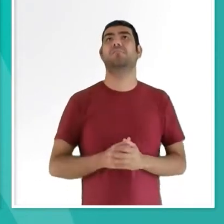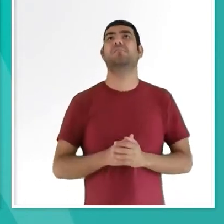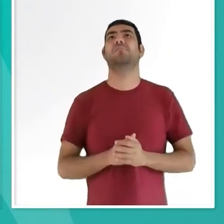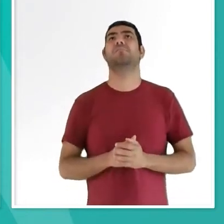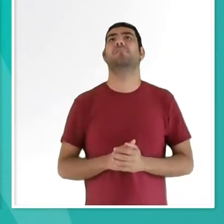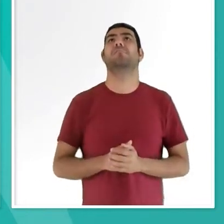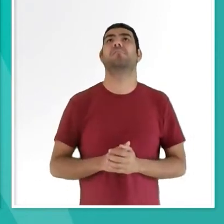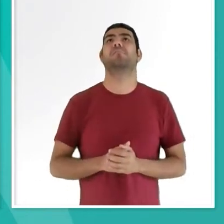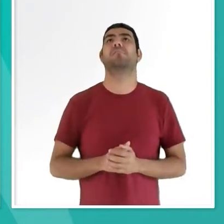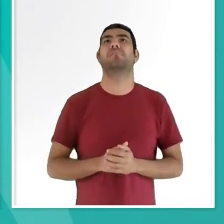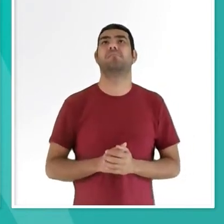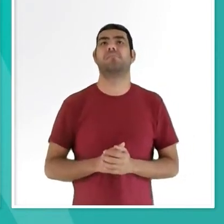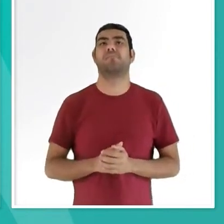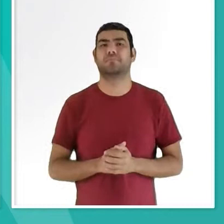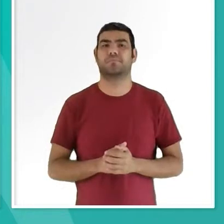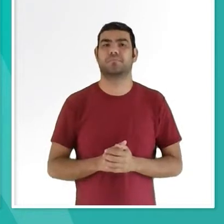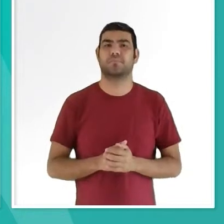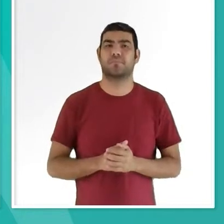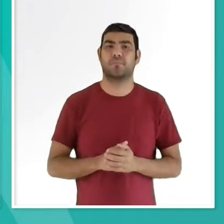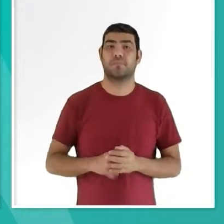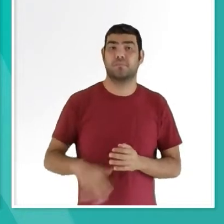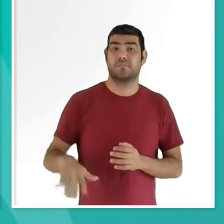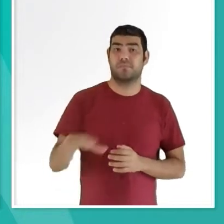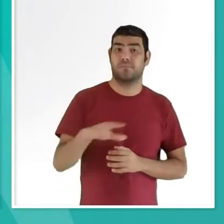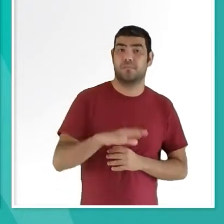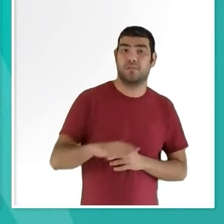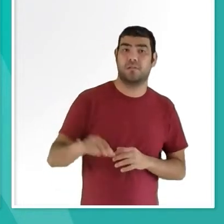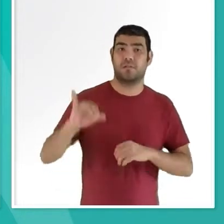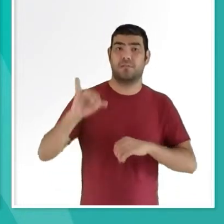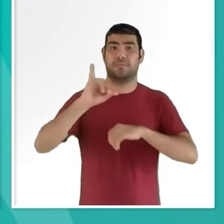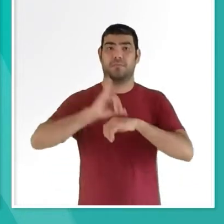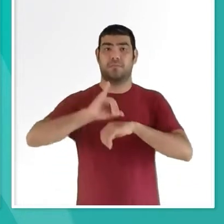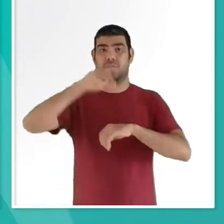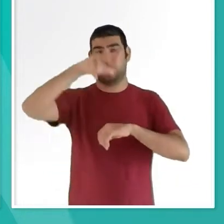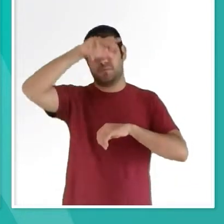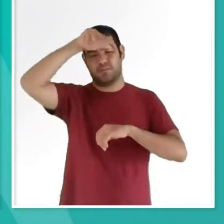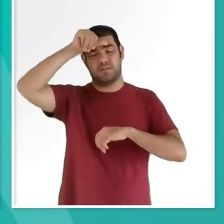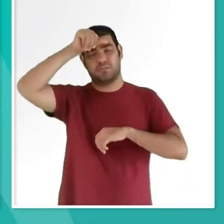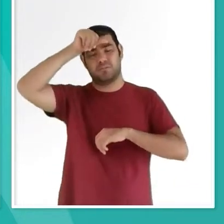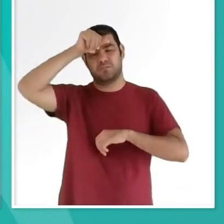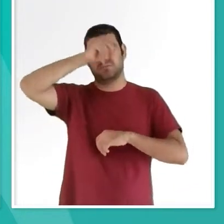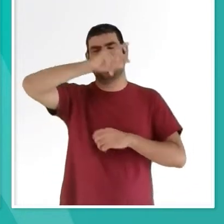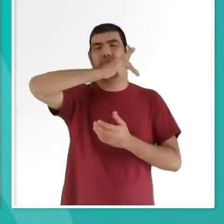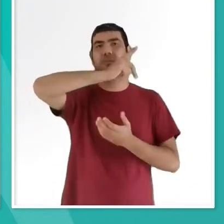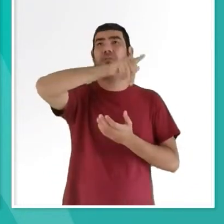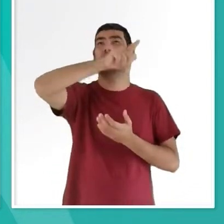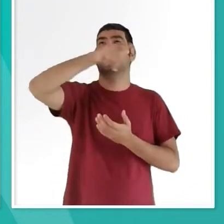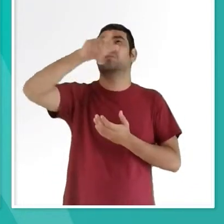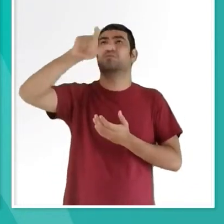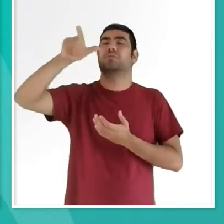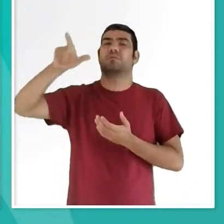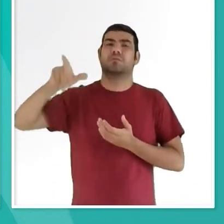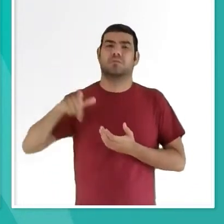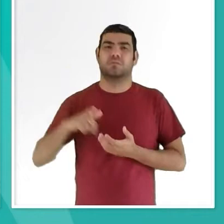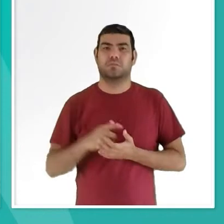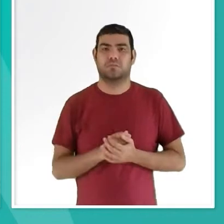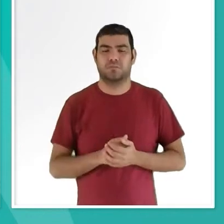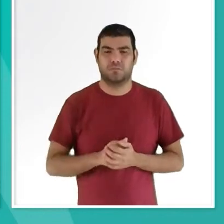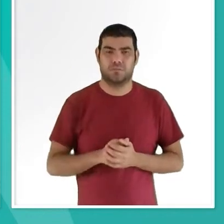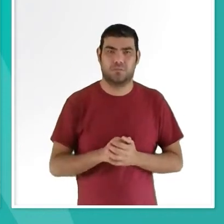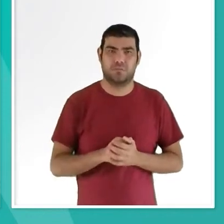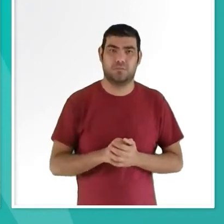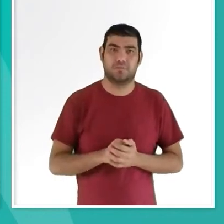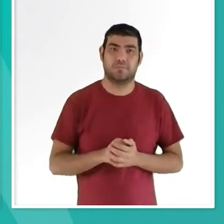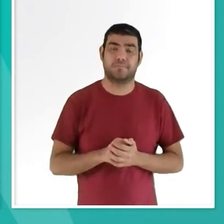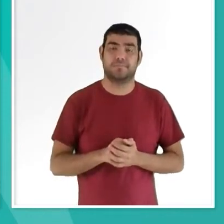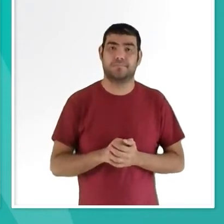nossa região, a nossa capital Manaus e muitas outras capitais que se beneficiaram com esse dinheiro, né? Então vejam só